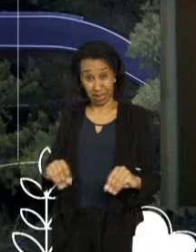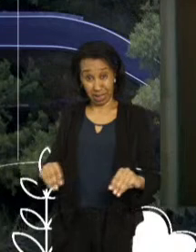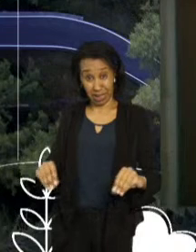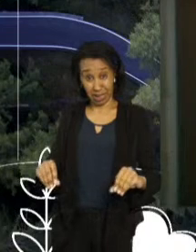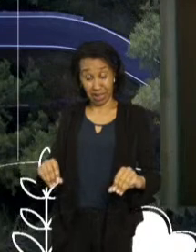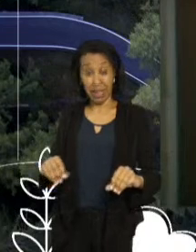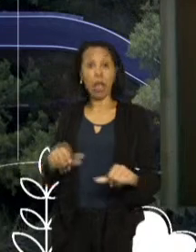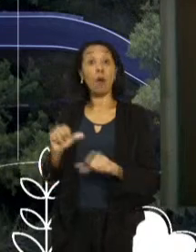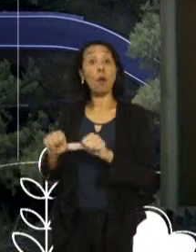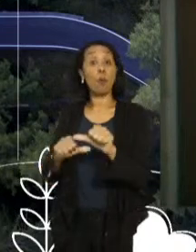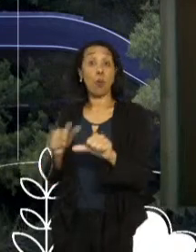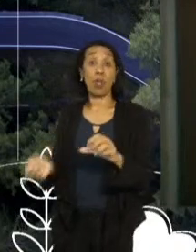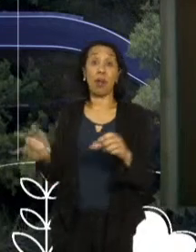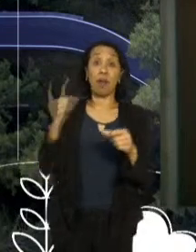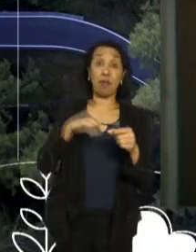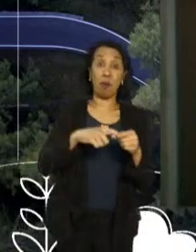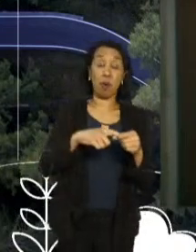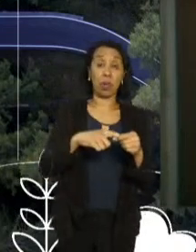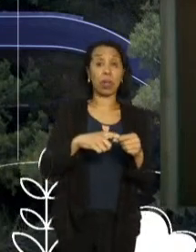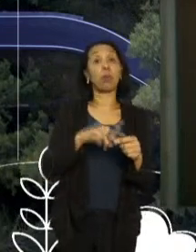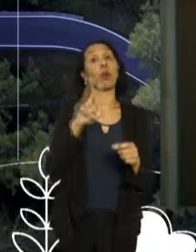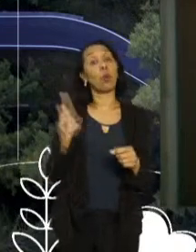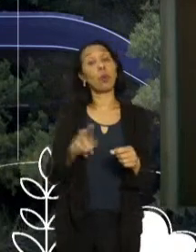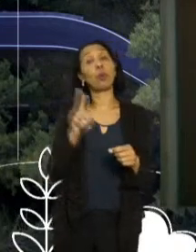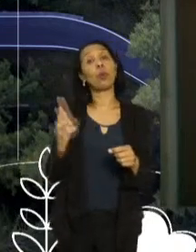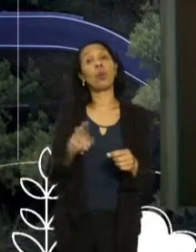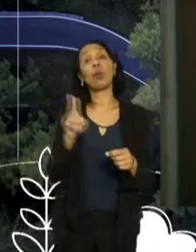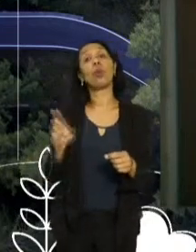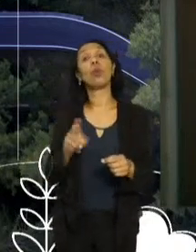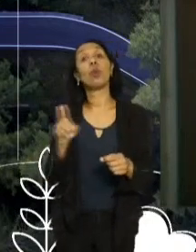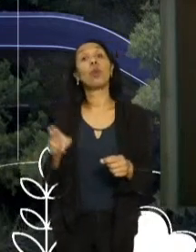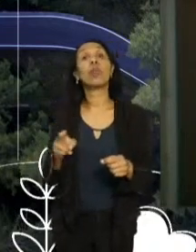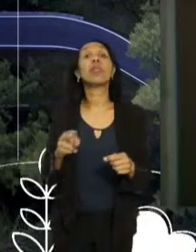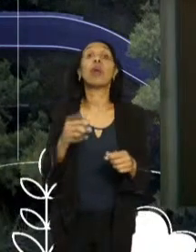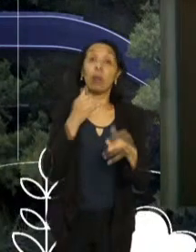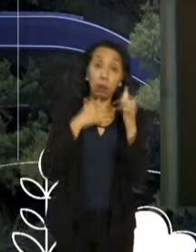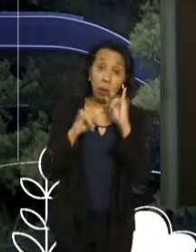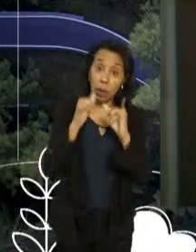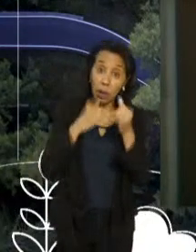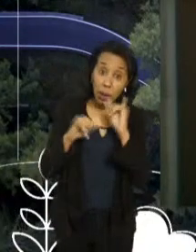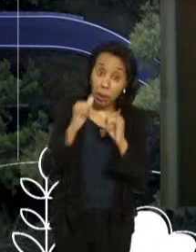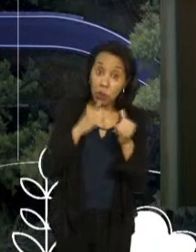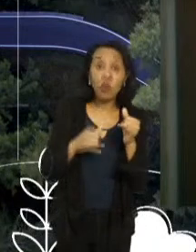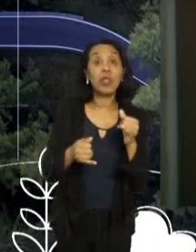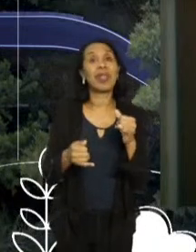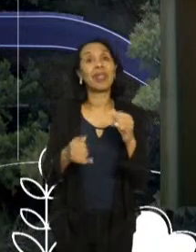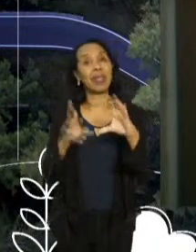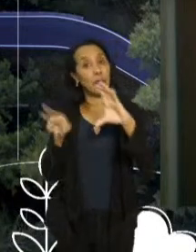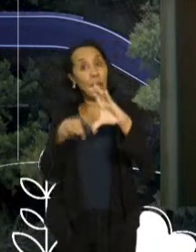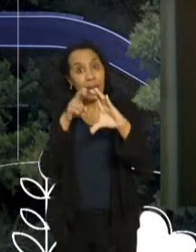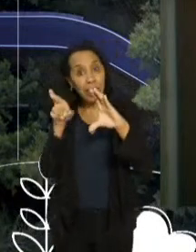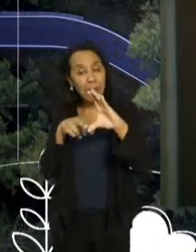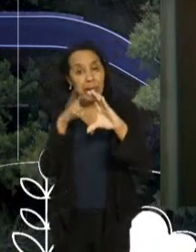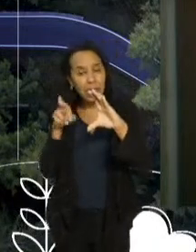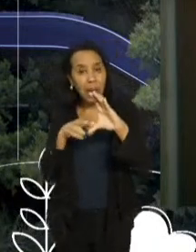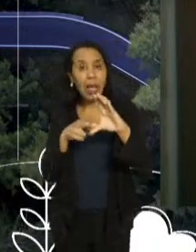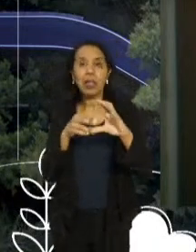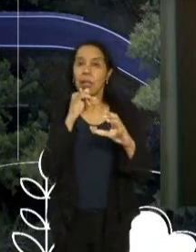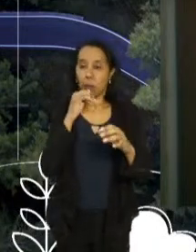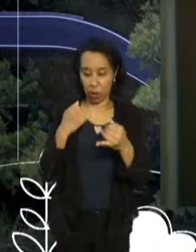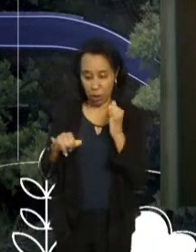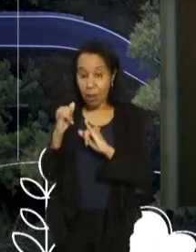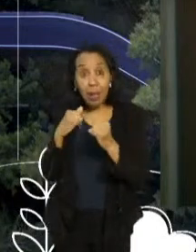outra destinação. Possam efetivamente gerar energia, né? Então, em alguns casos, energia